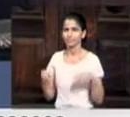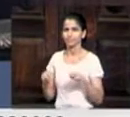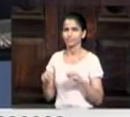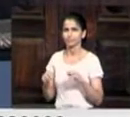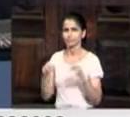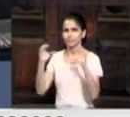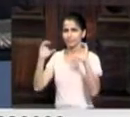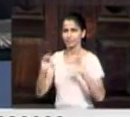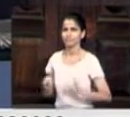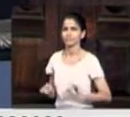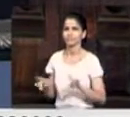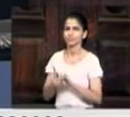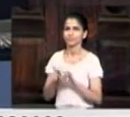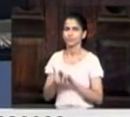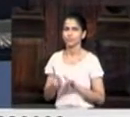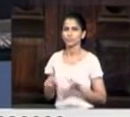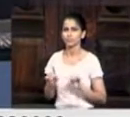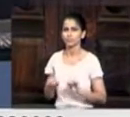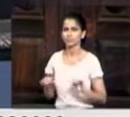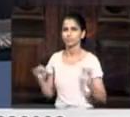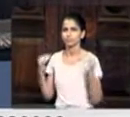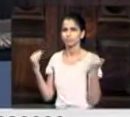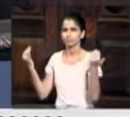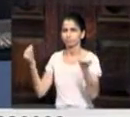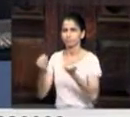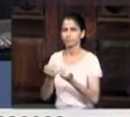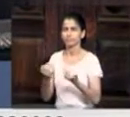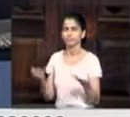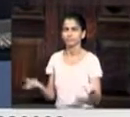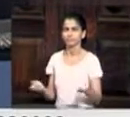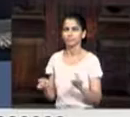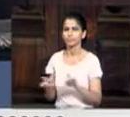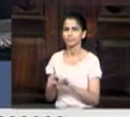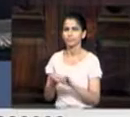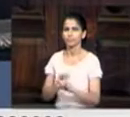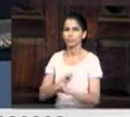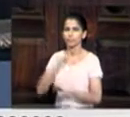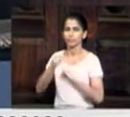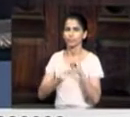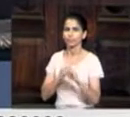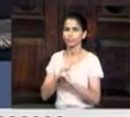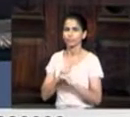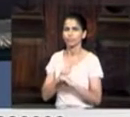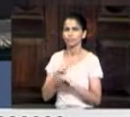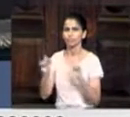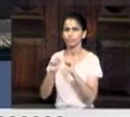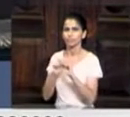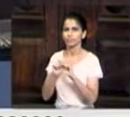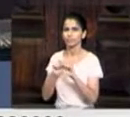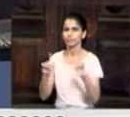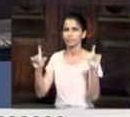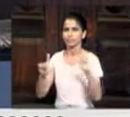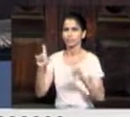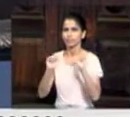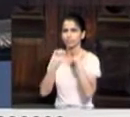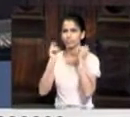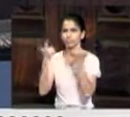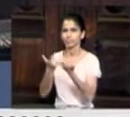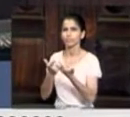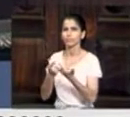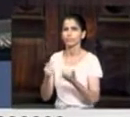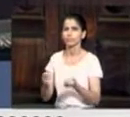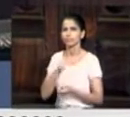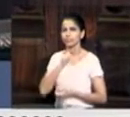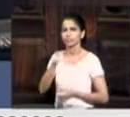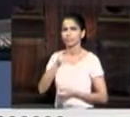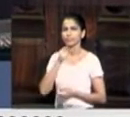nos acompanham, se não mais pelas galerias, que nos seguem pelas redes sociais, pela TV Alerj, pessoal da